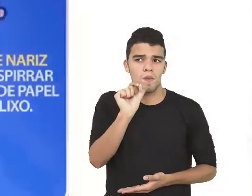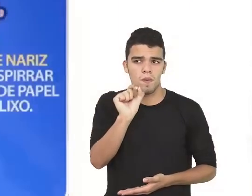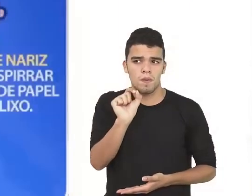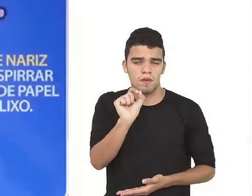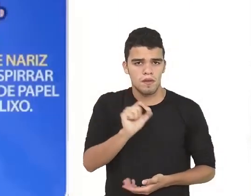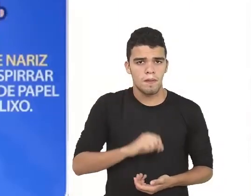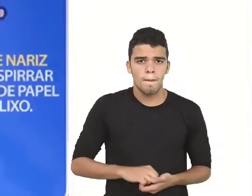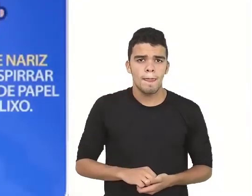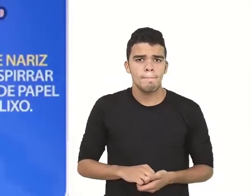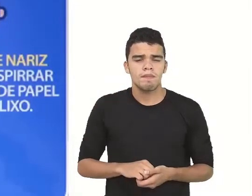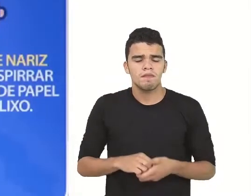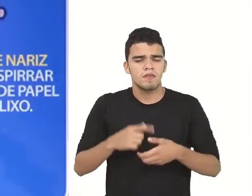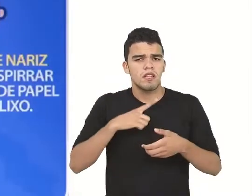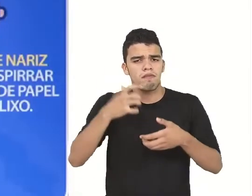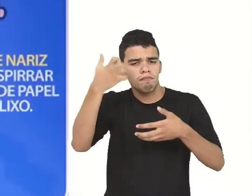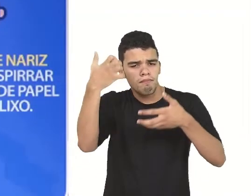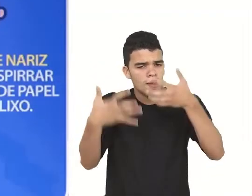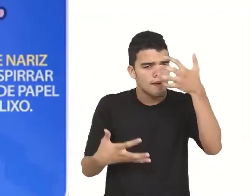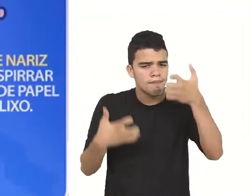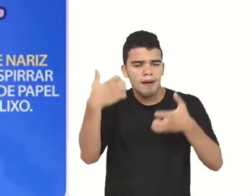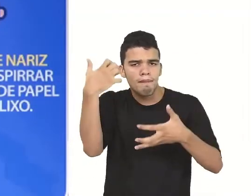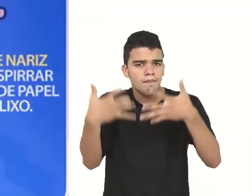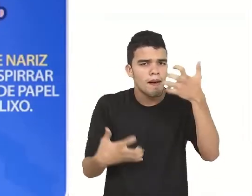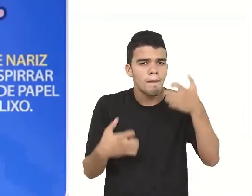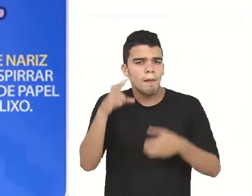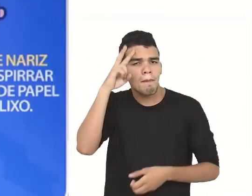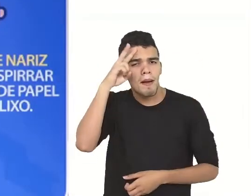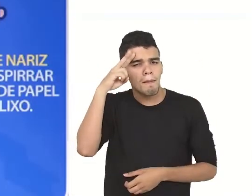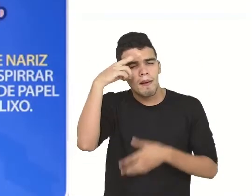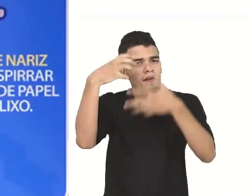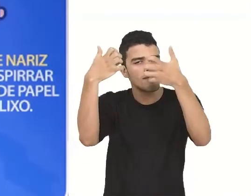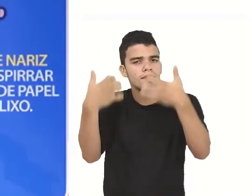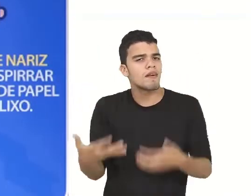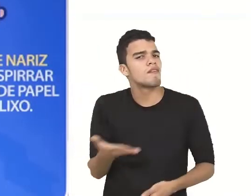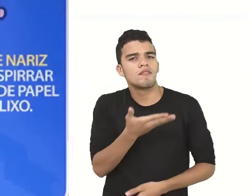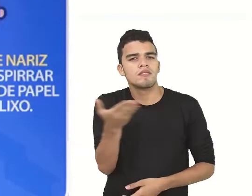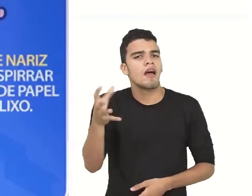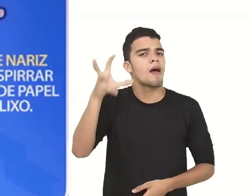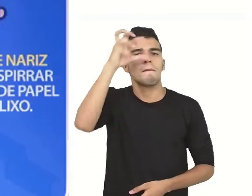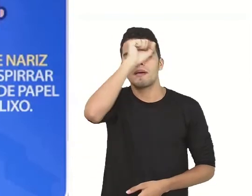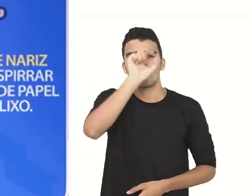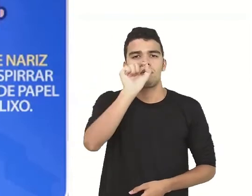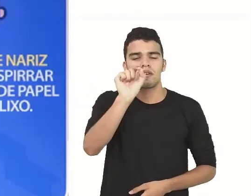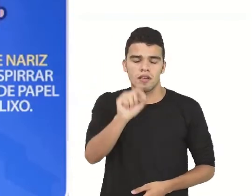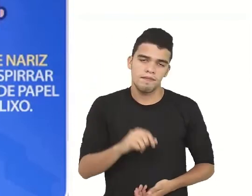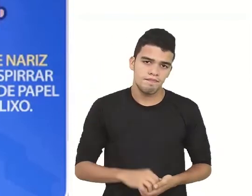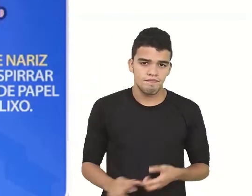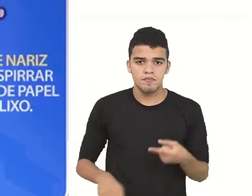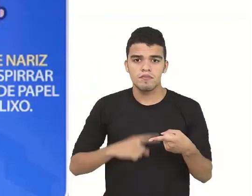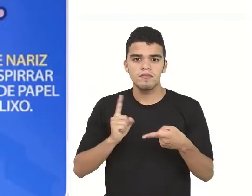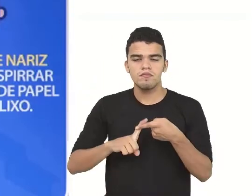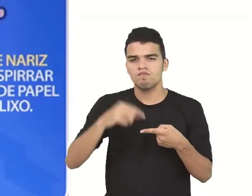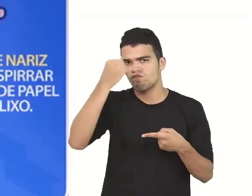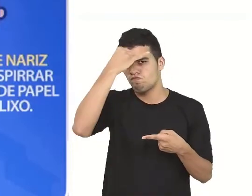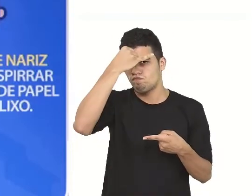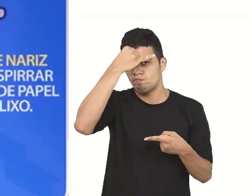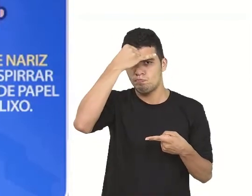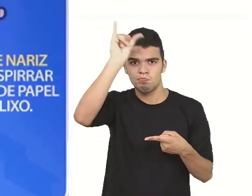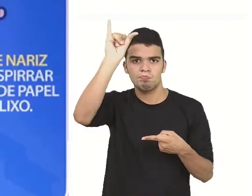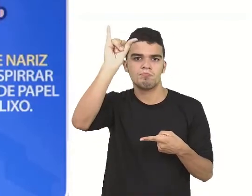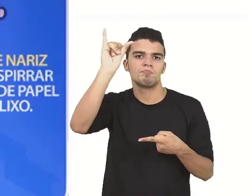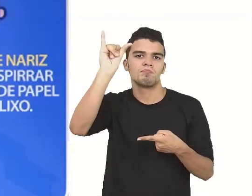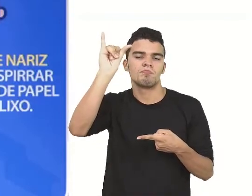em toda essa historinha que eu vim contando para vocês. Primeiro, para a gente se prevenir, lavar as mãos